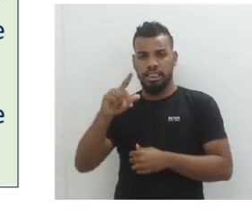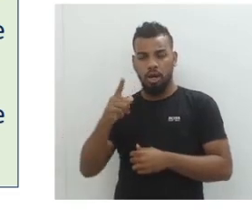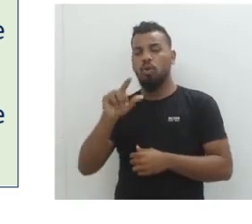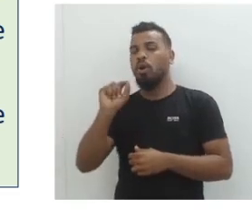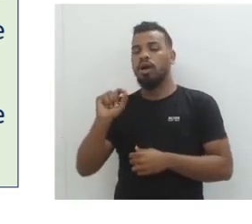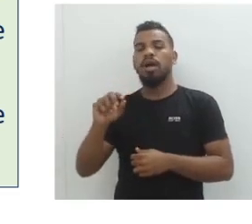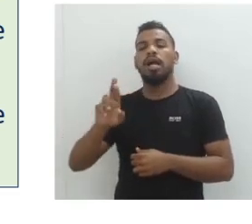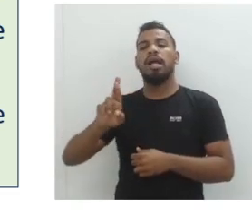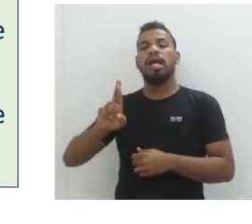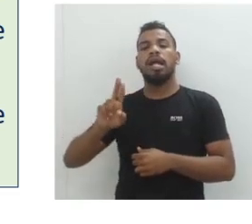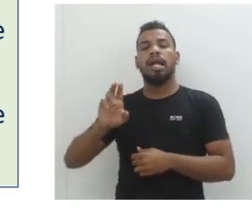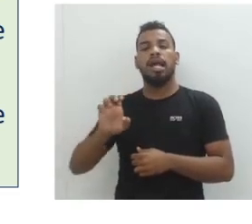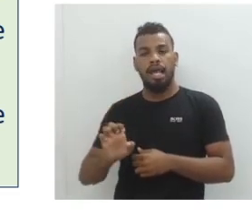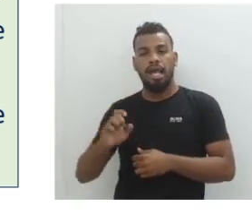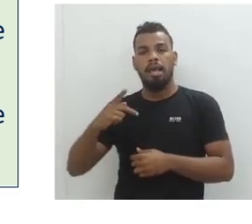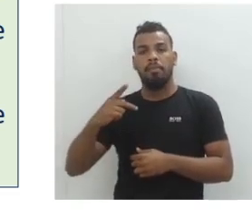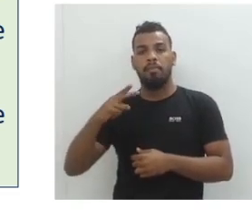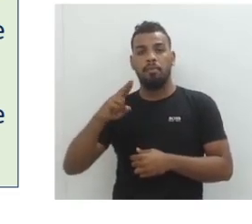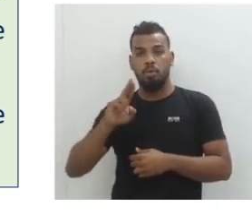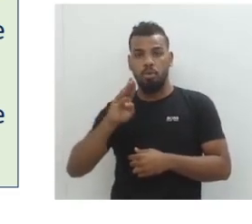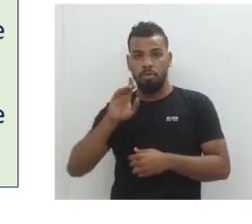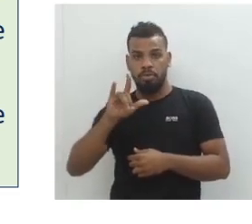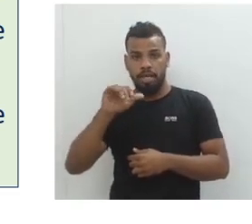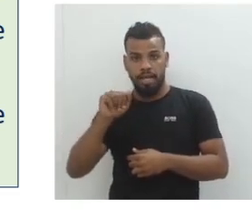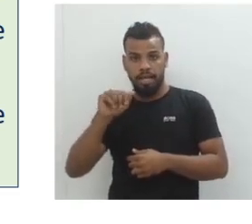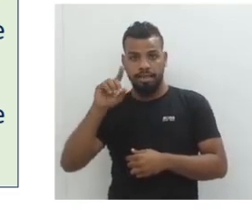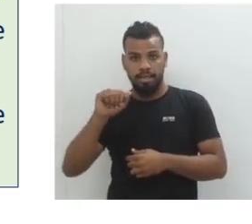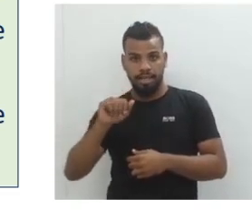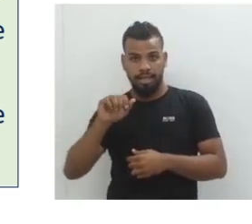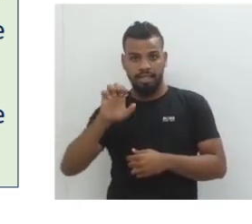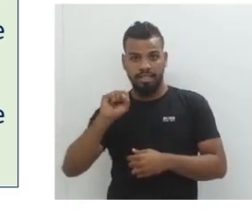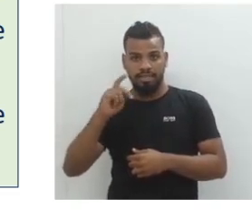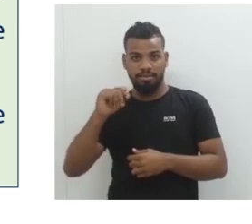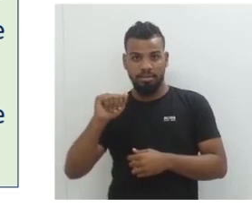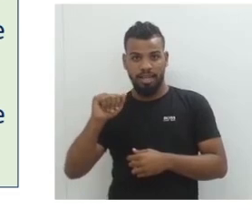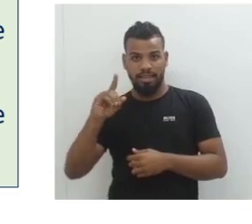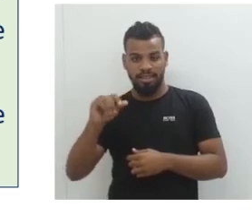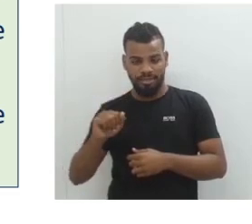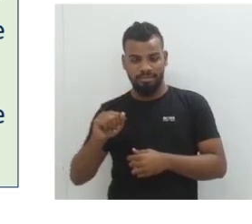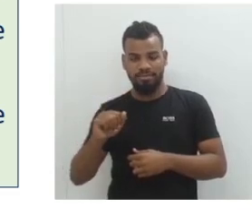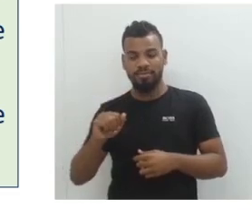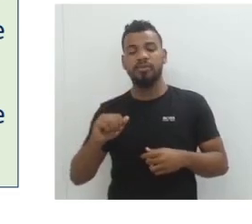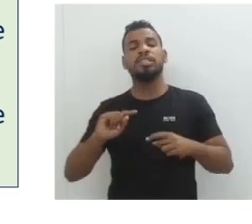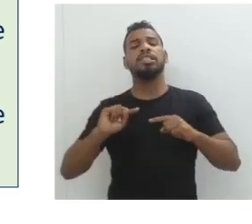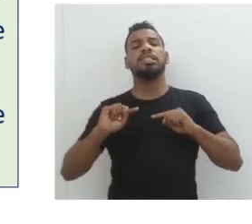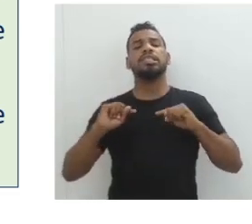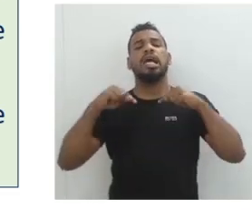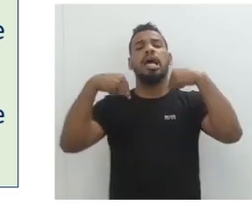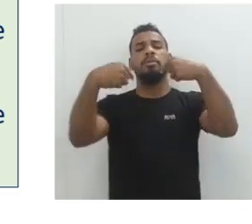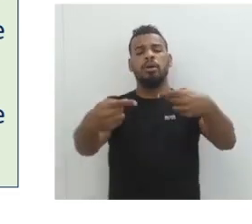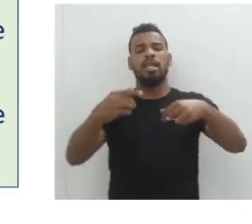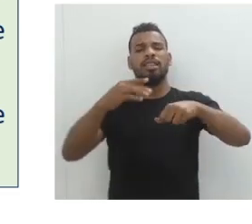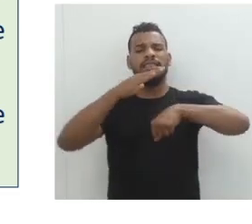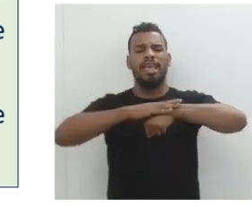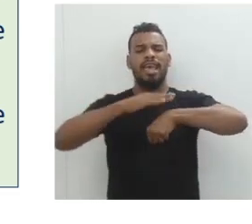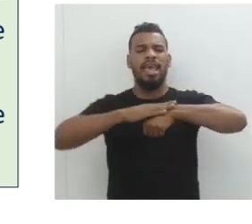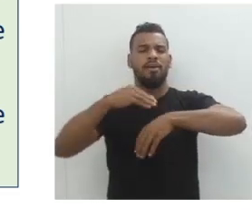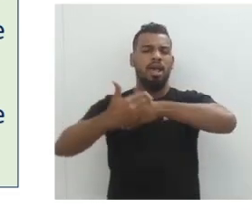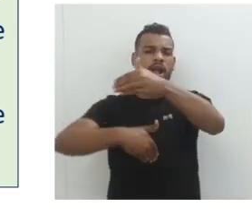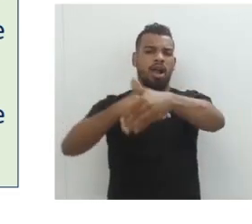da Espada. Depois, nós vemos por muito tempo